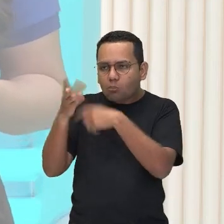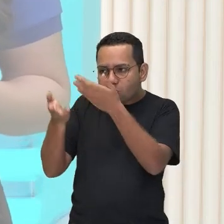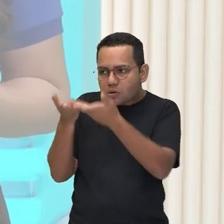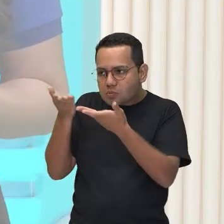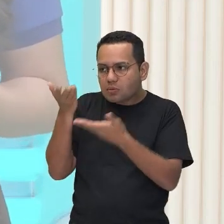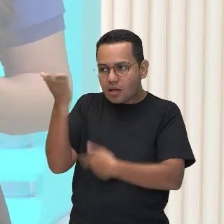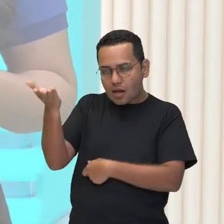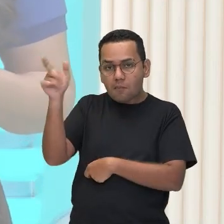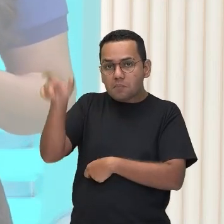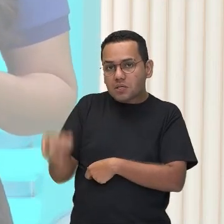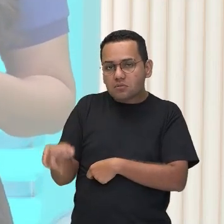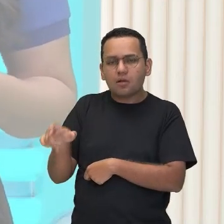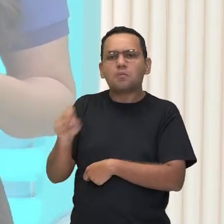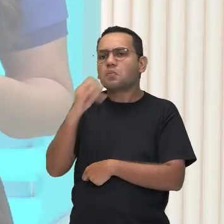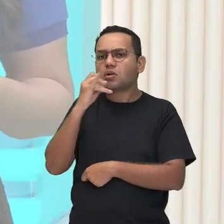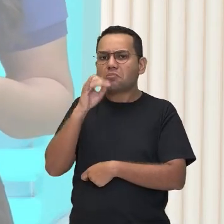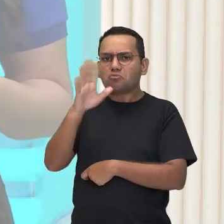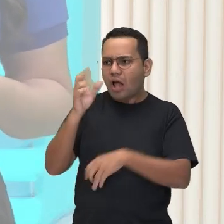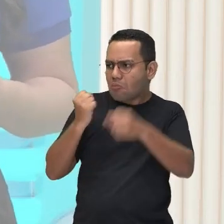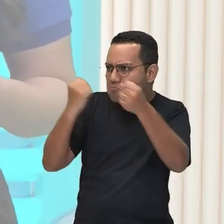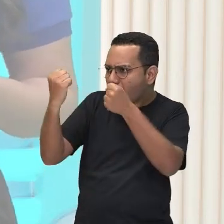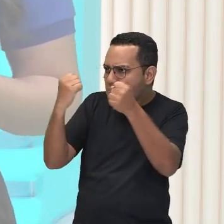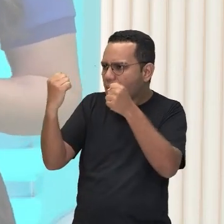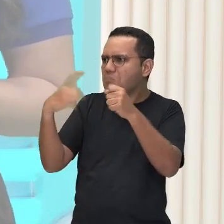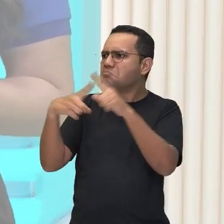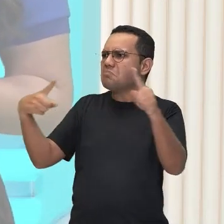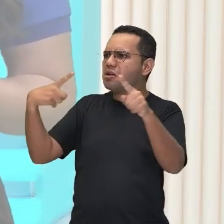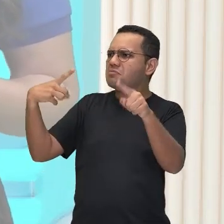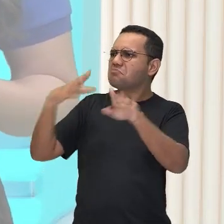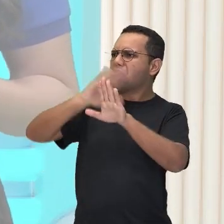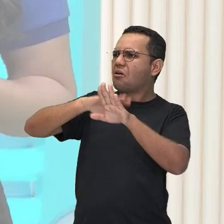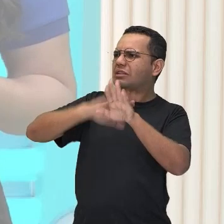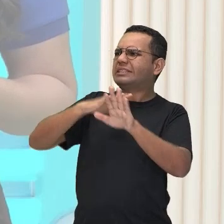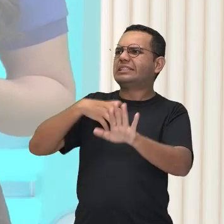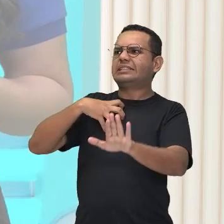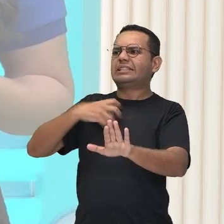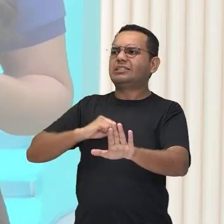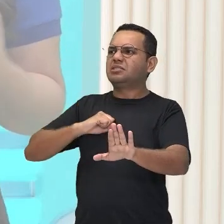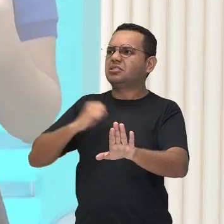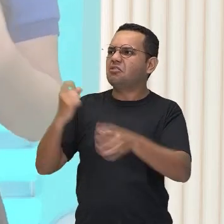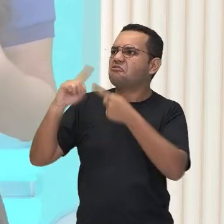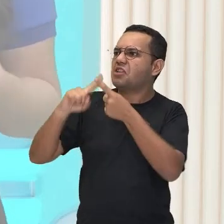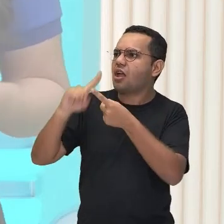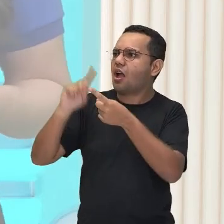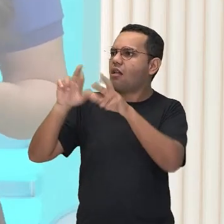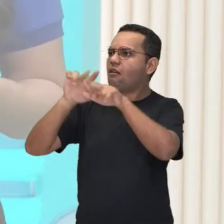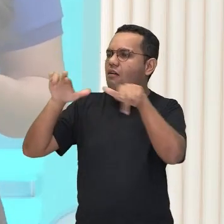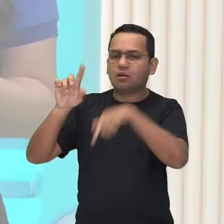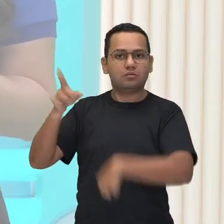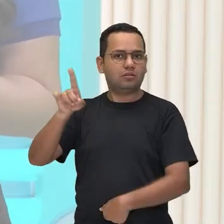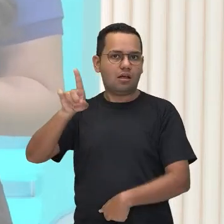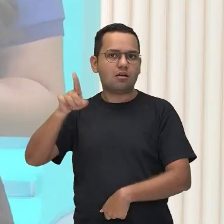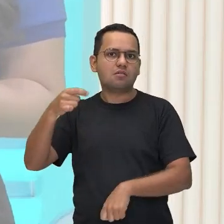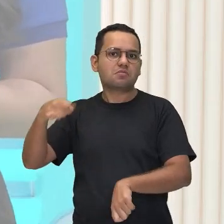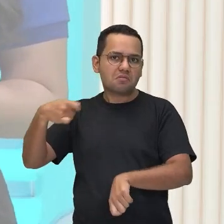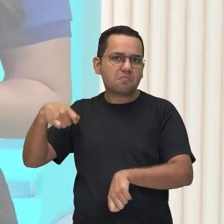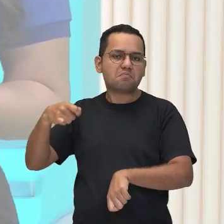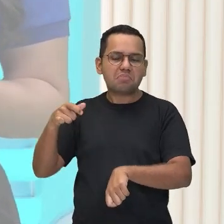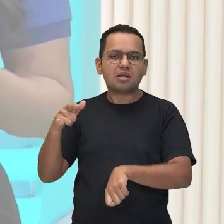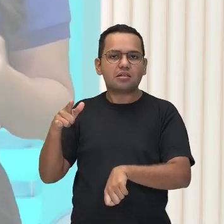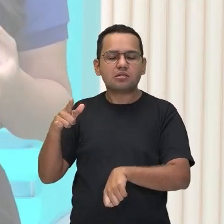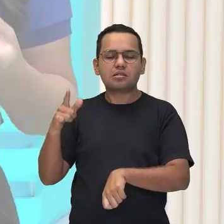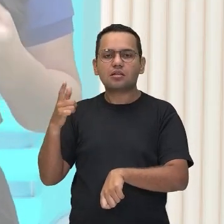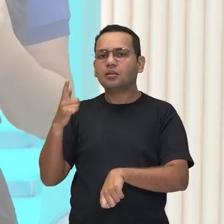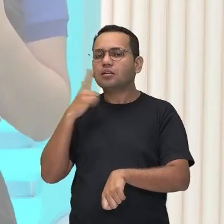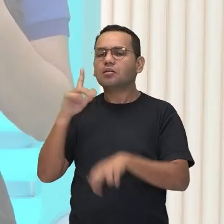golpes no outro que você vai agir com maldade né tem que dar o exemplo manter a limpeza e organização não